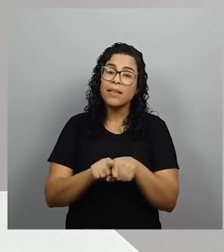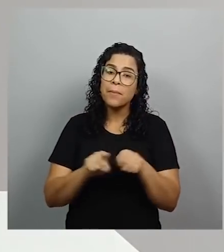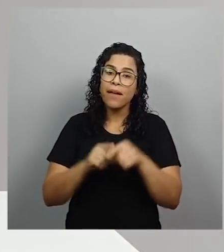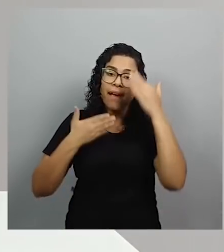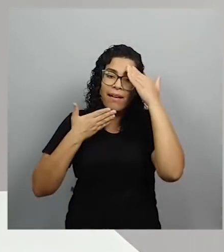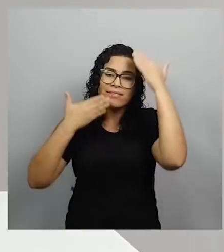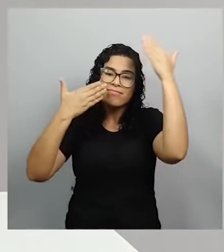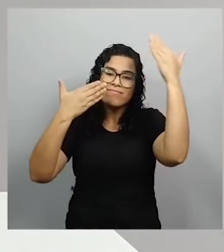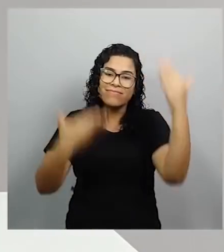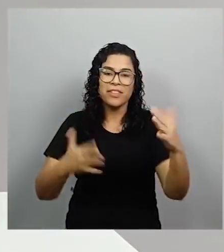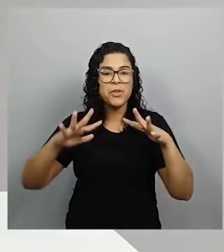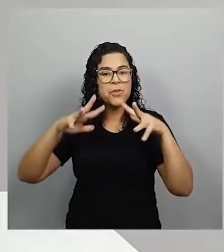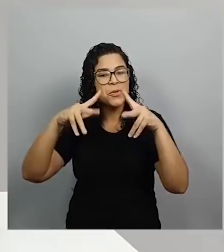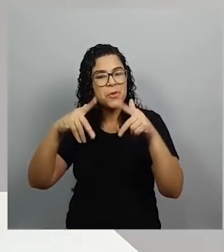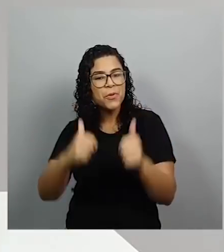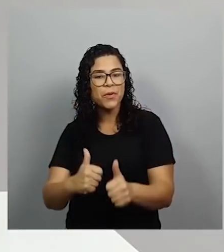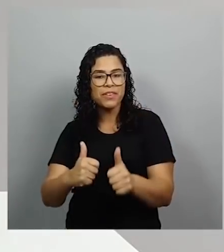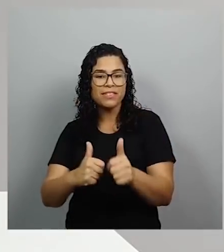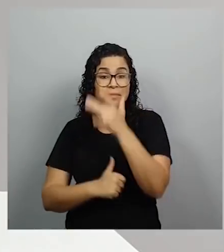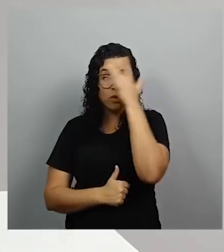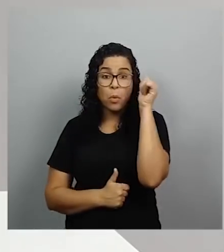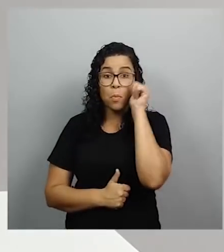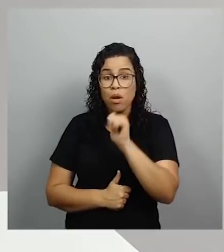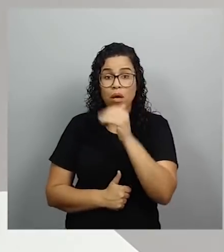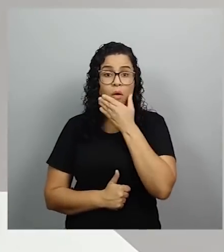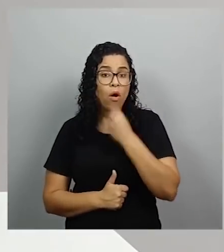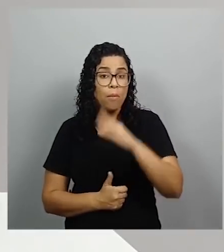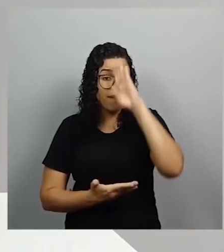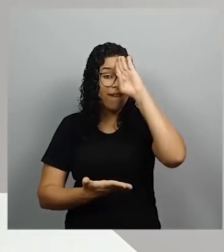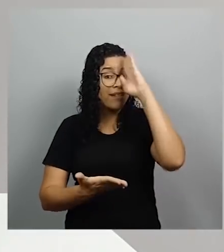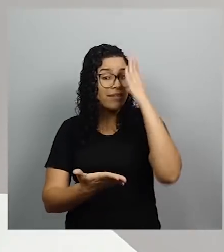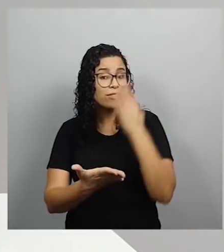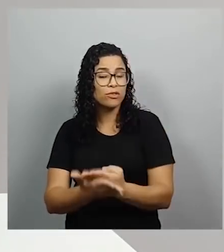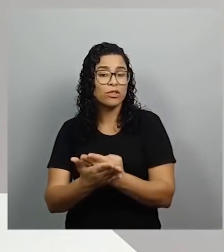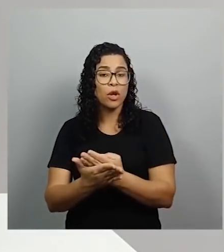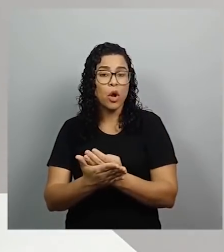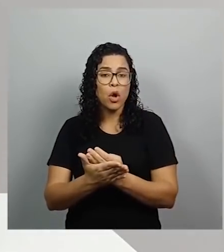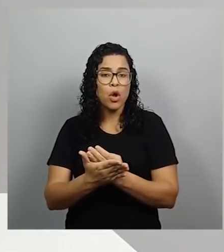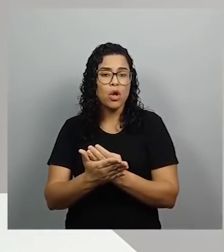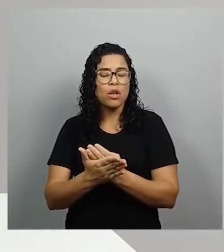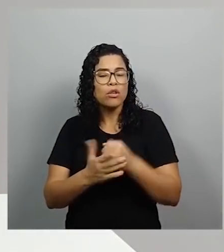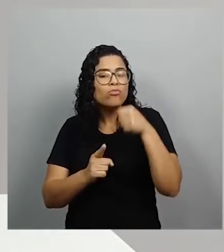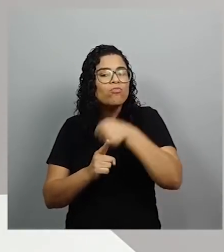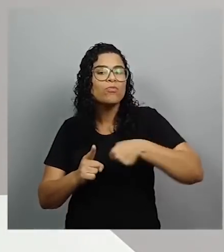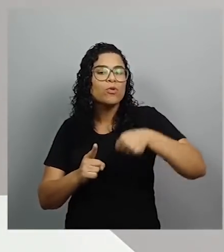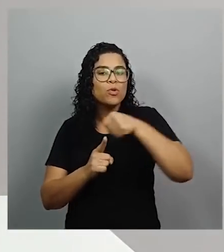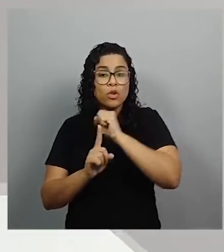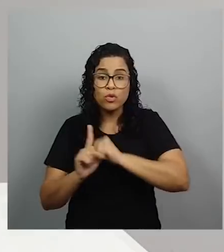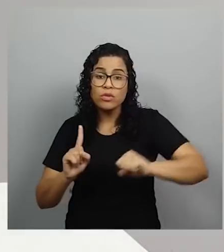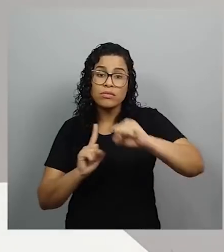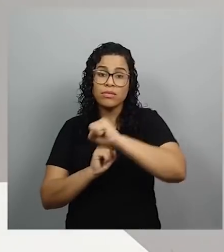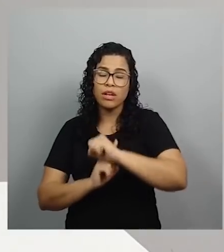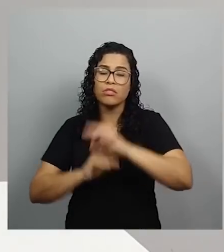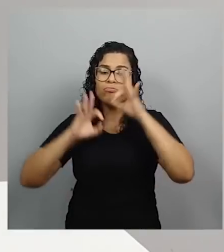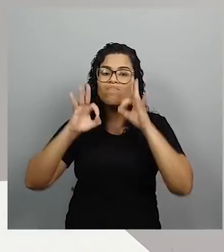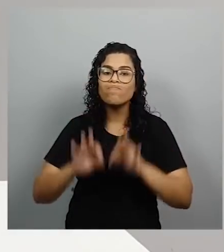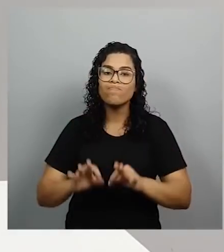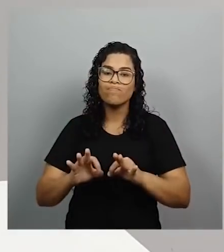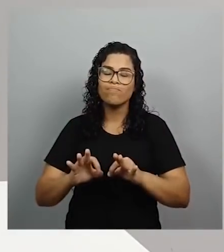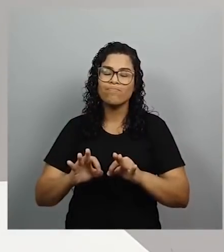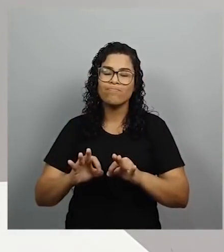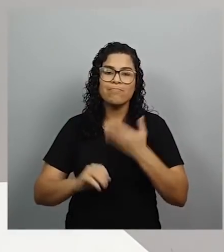a todas as pessoas, homens e mulheres, que acreditam e lutam por uma sociedade mais justa e solidária, pensando bem comum